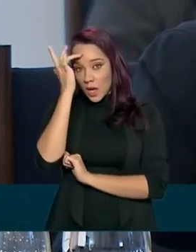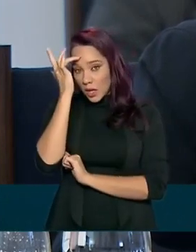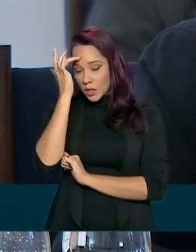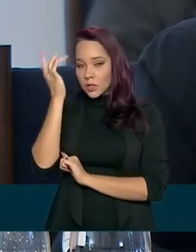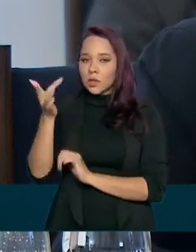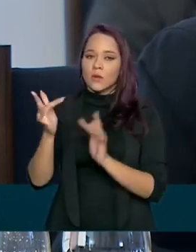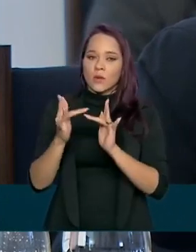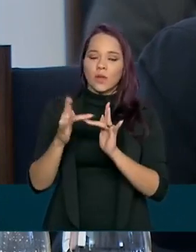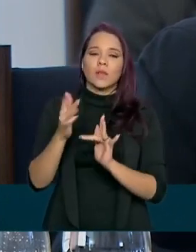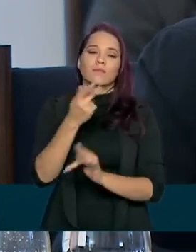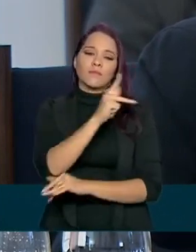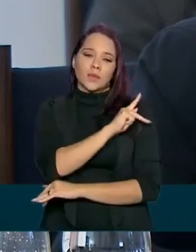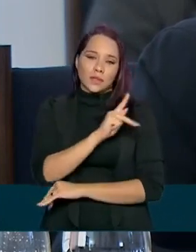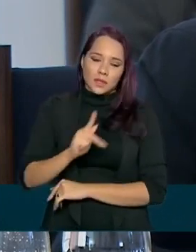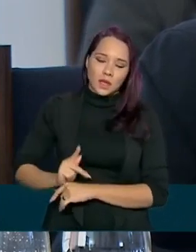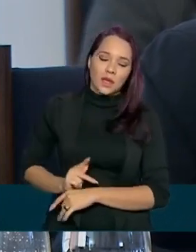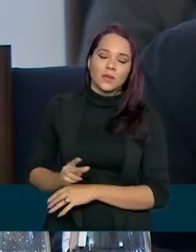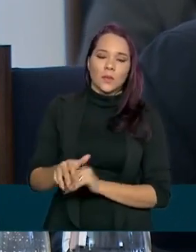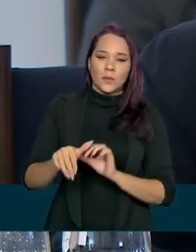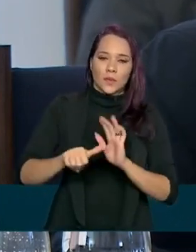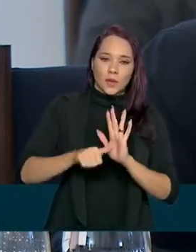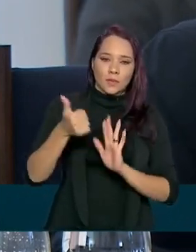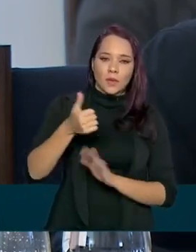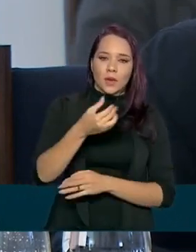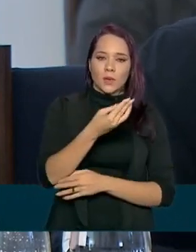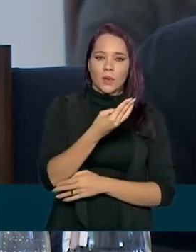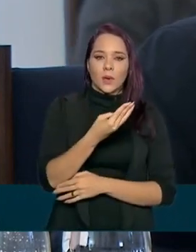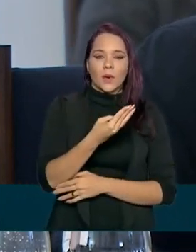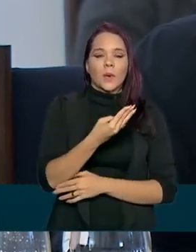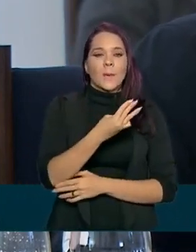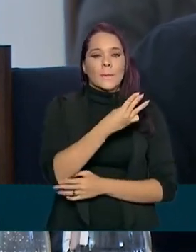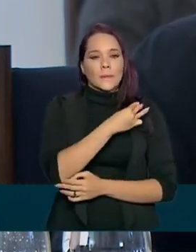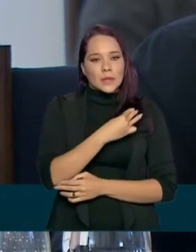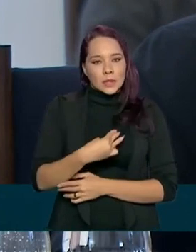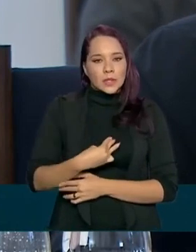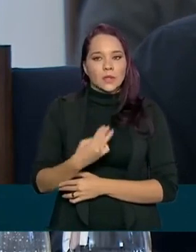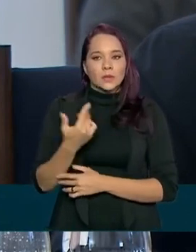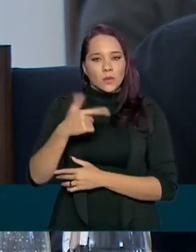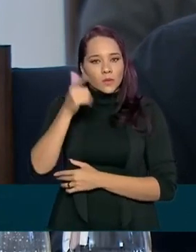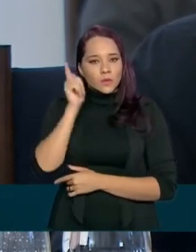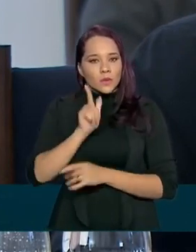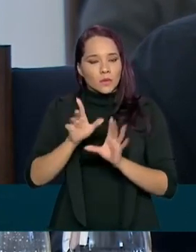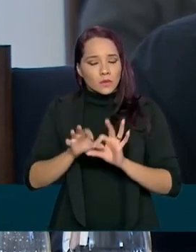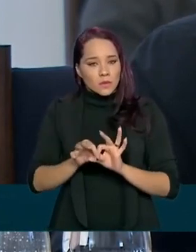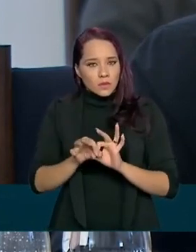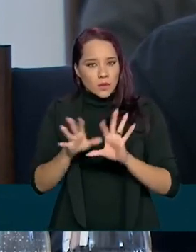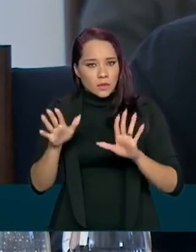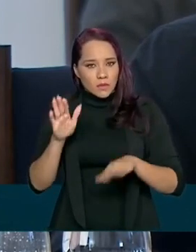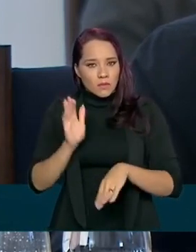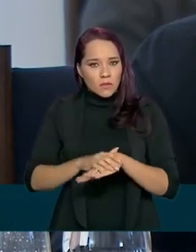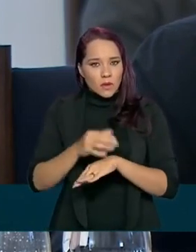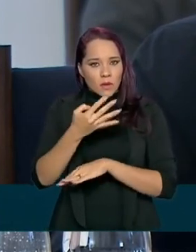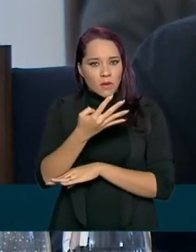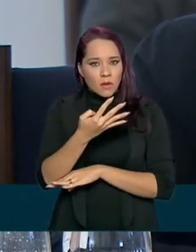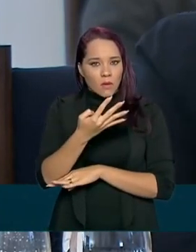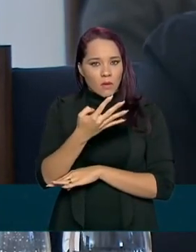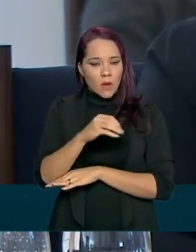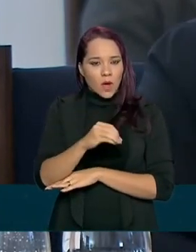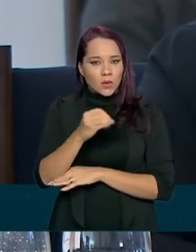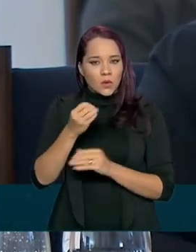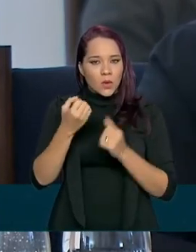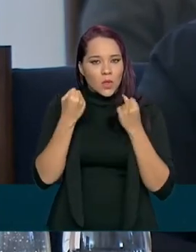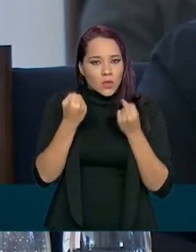contatos tanto presidente com o primeiro mês na índia quanto meus com chanceler indiano conseguimos a liberação de quase quatro toneladas